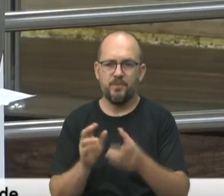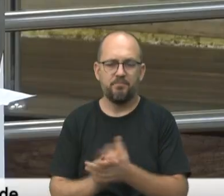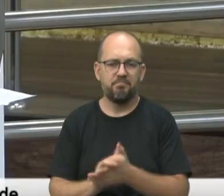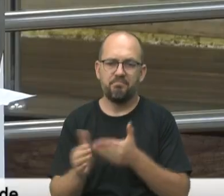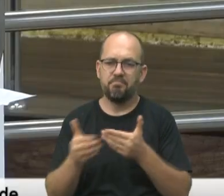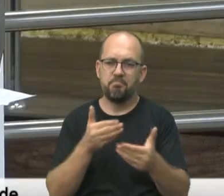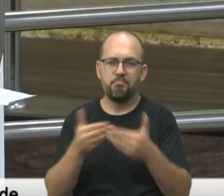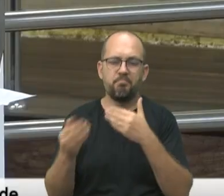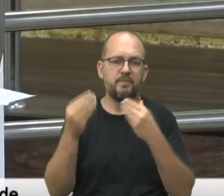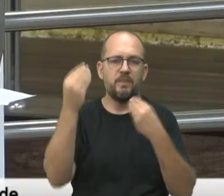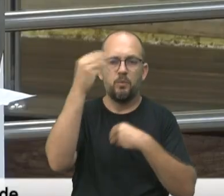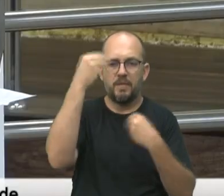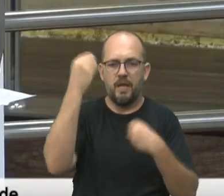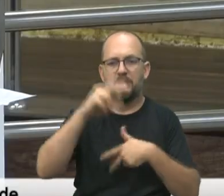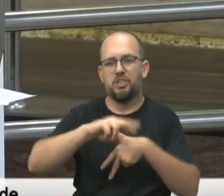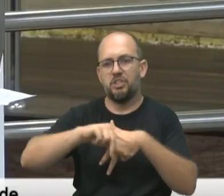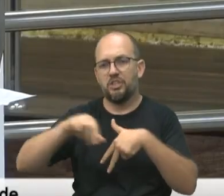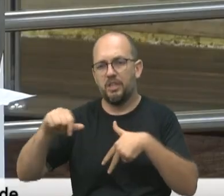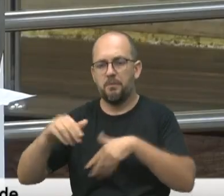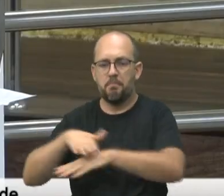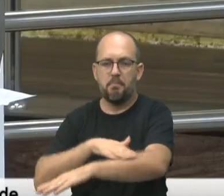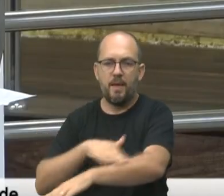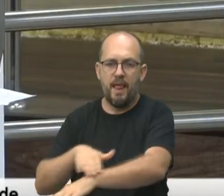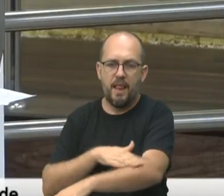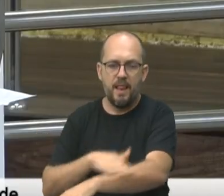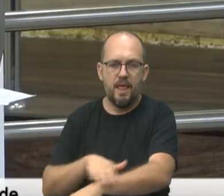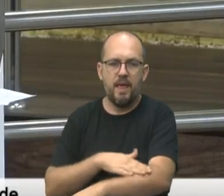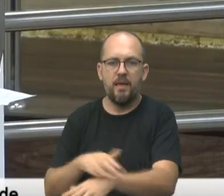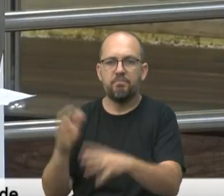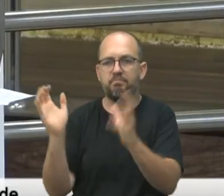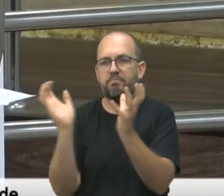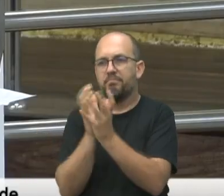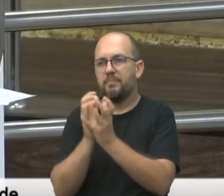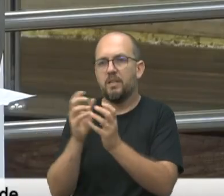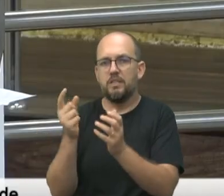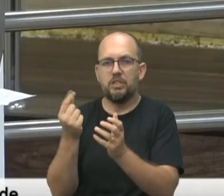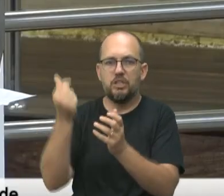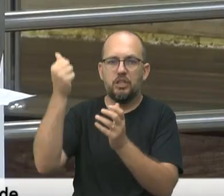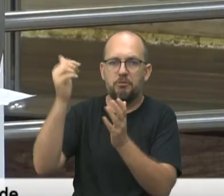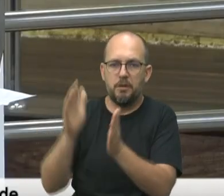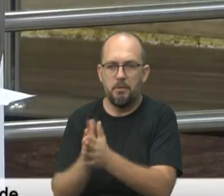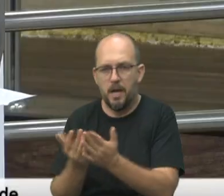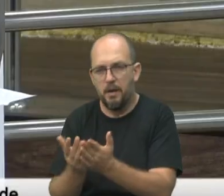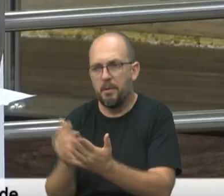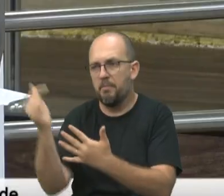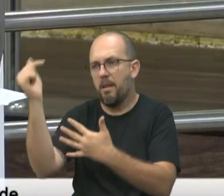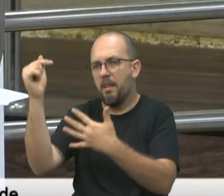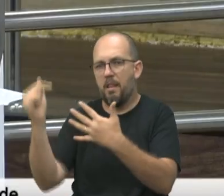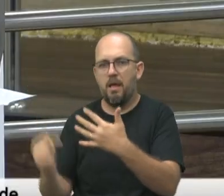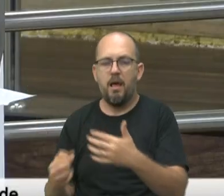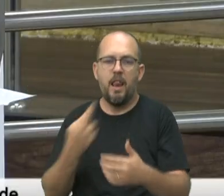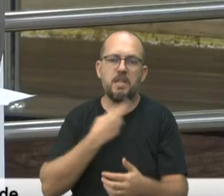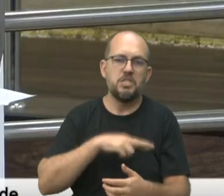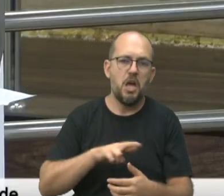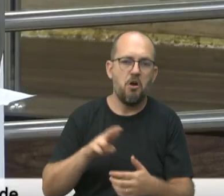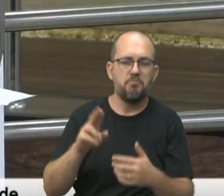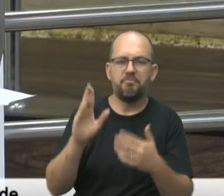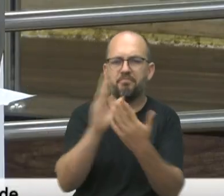sexualidade, seja pelo nosso gênero, pela cor da nossa pele, seja pela nossa classe social, seja pela nossa religião, seja pelo motivo que